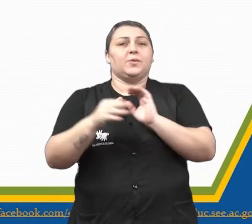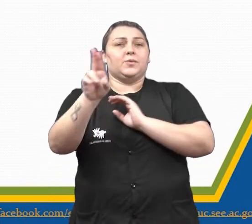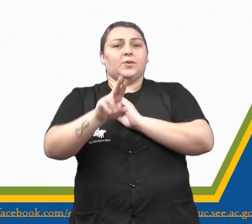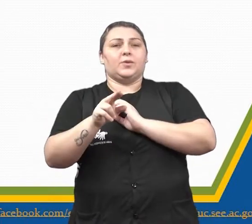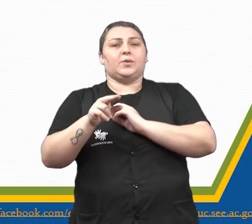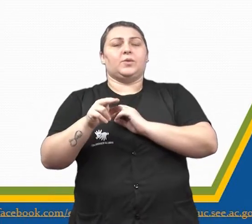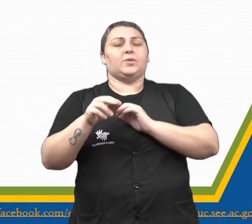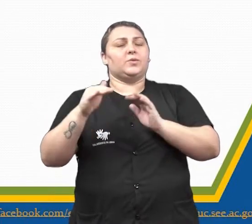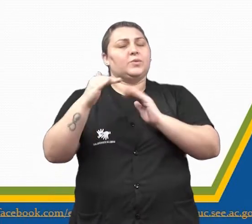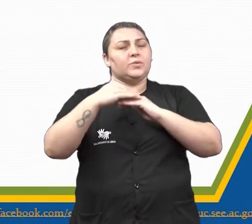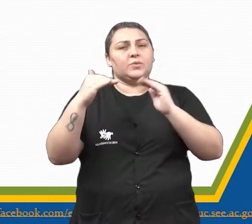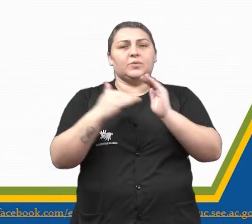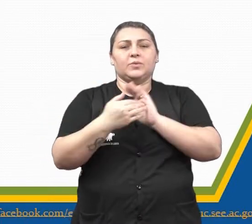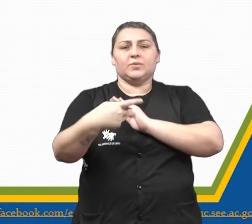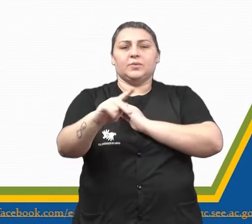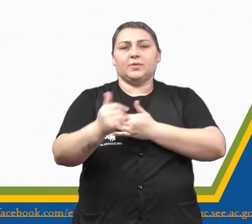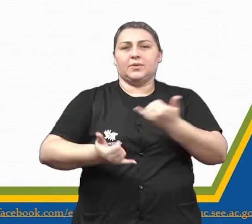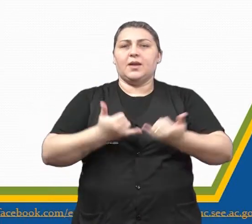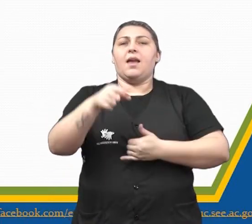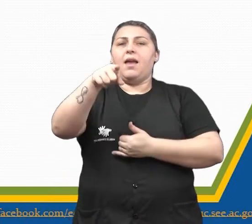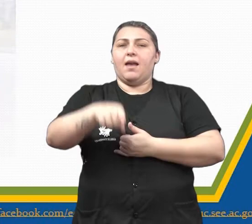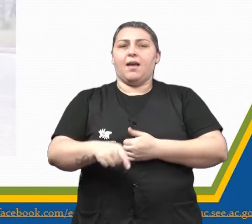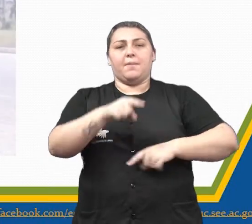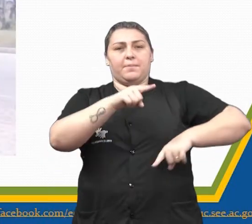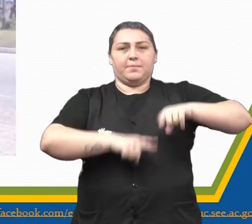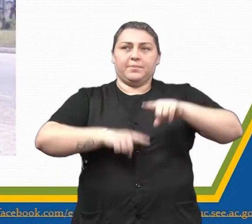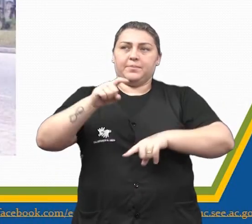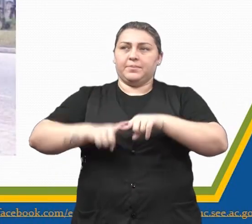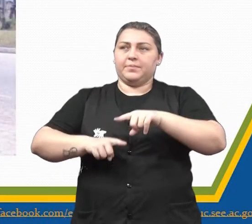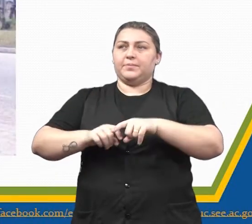todos os seus brinquedos também são matérias.